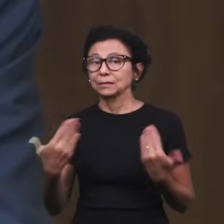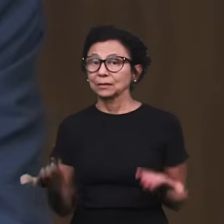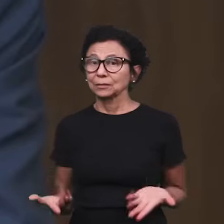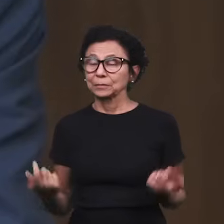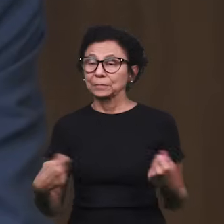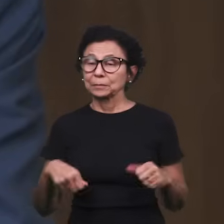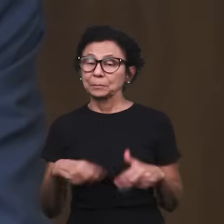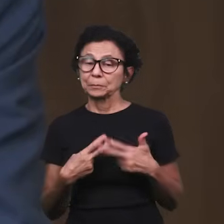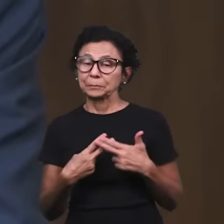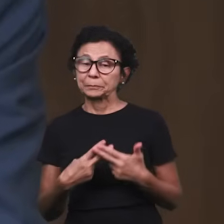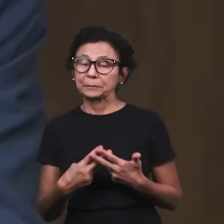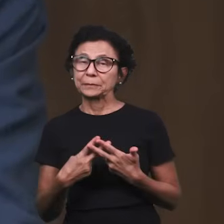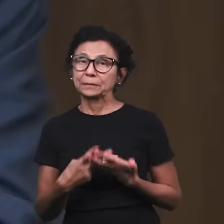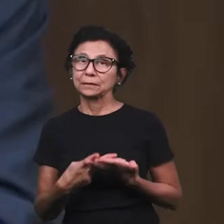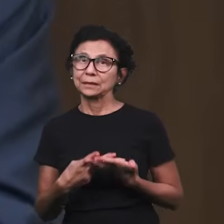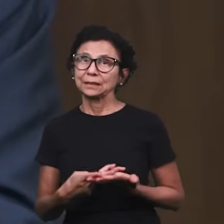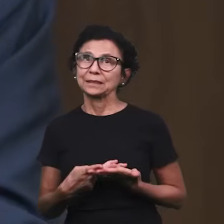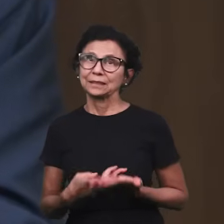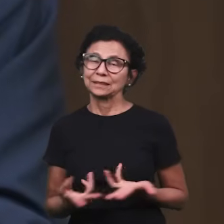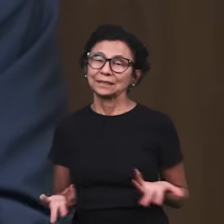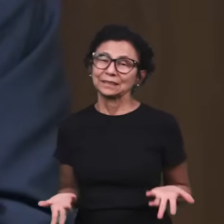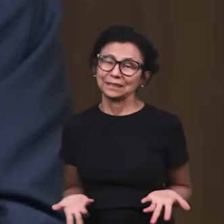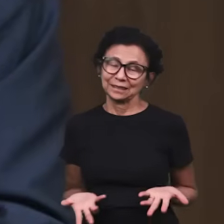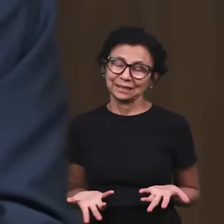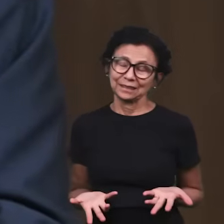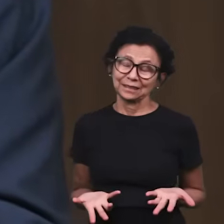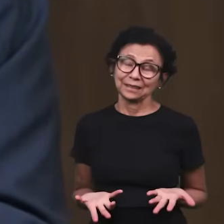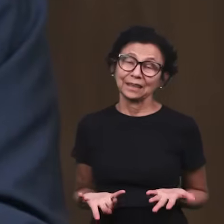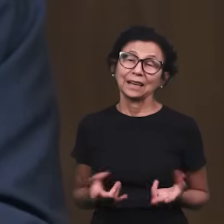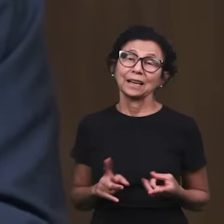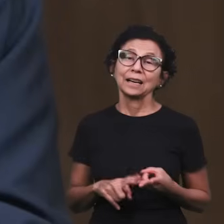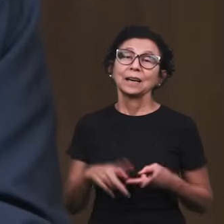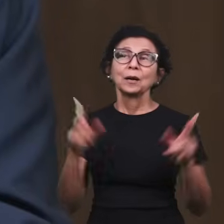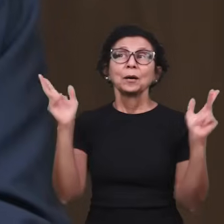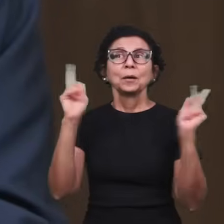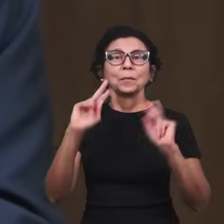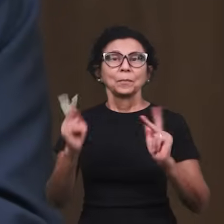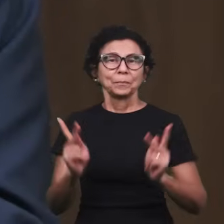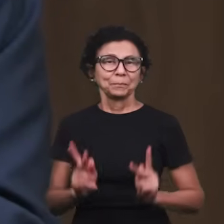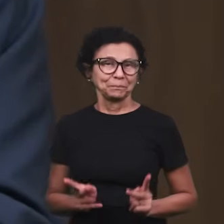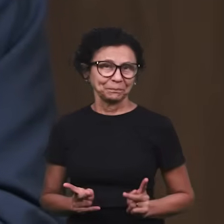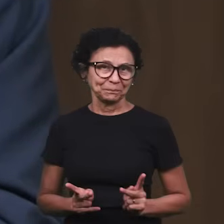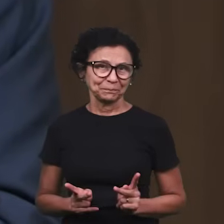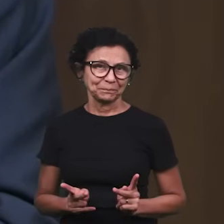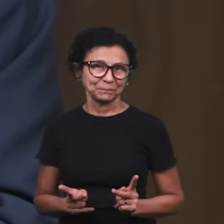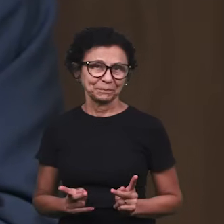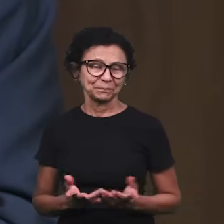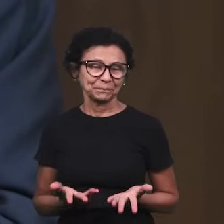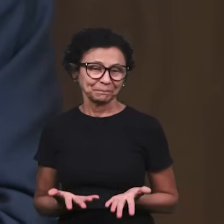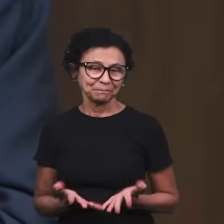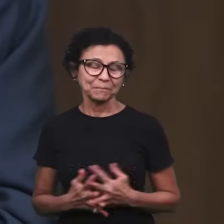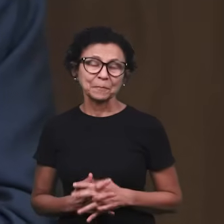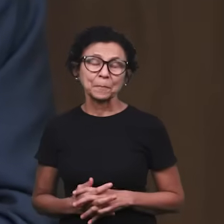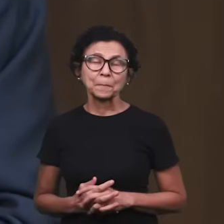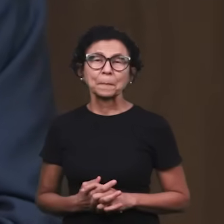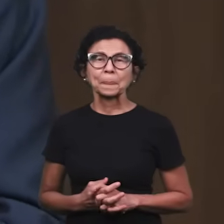paciência. Outro fruto do Espírito, paz. Então, se tem alguém